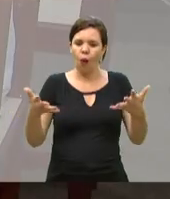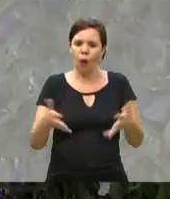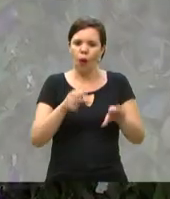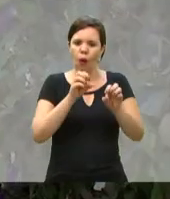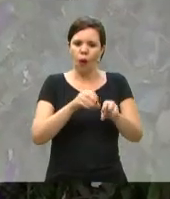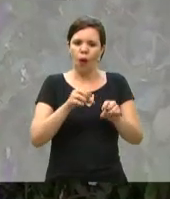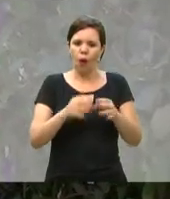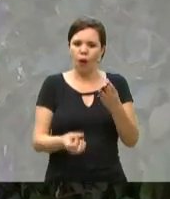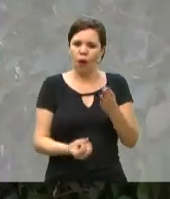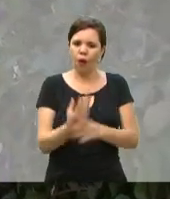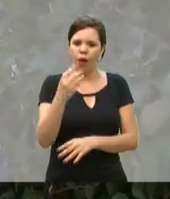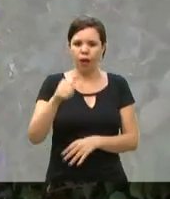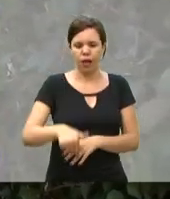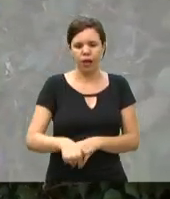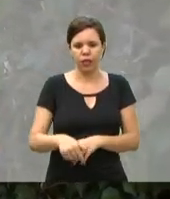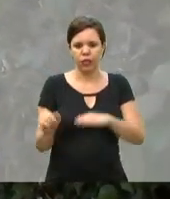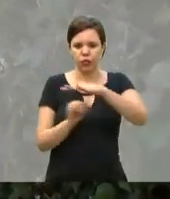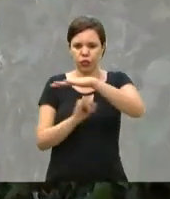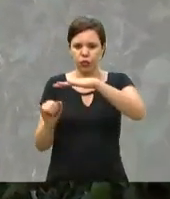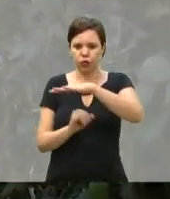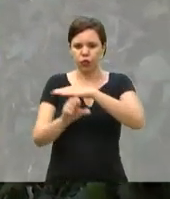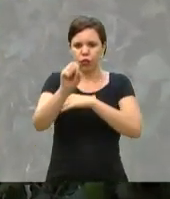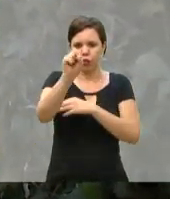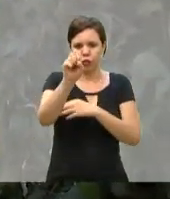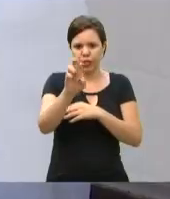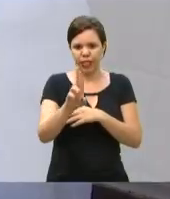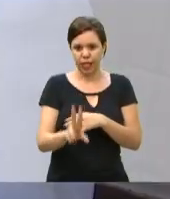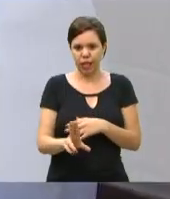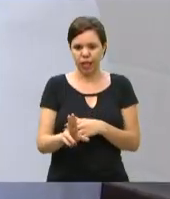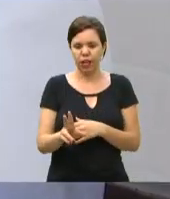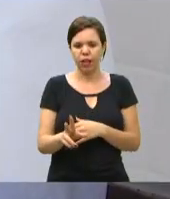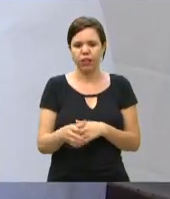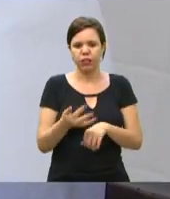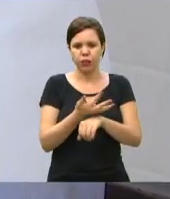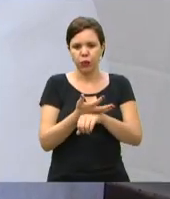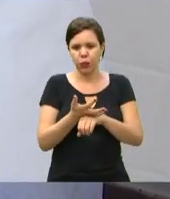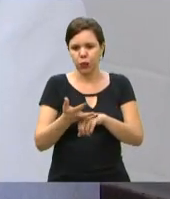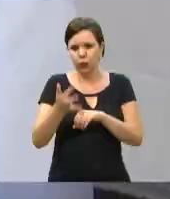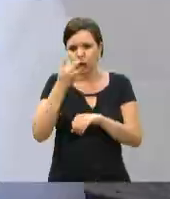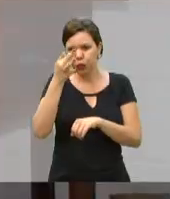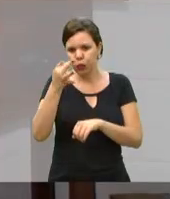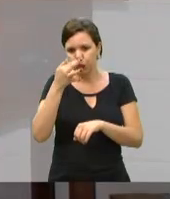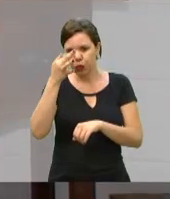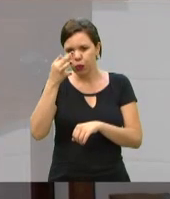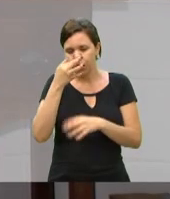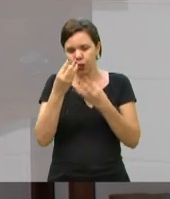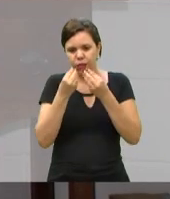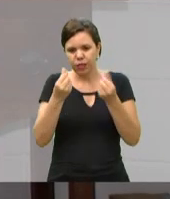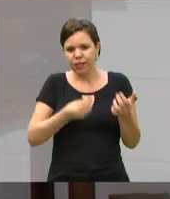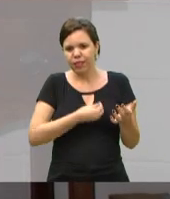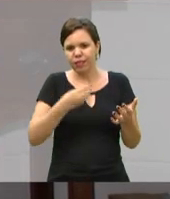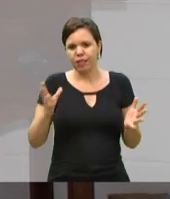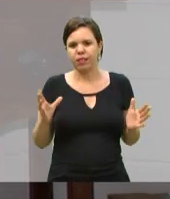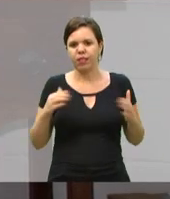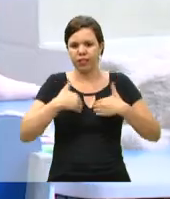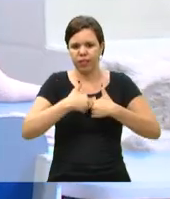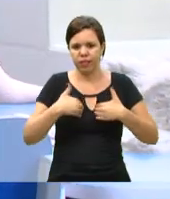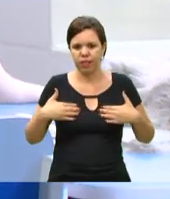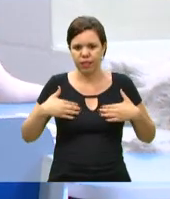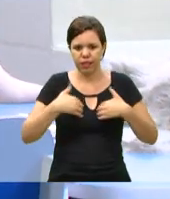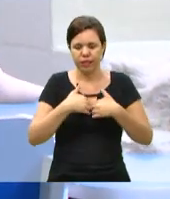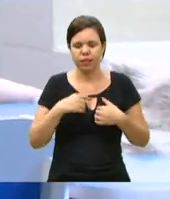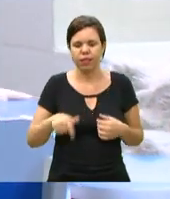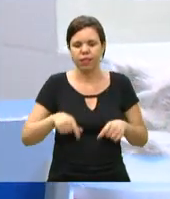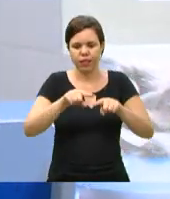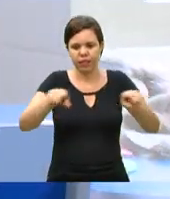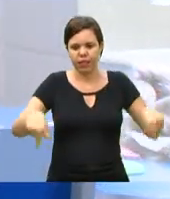aqui. No Instituto Ser, o jardim é florido de histórias de qualidade de vida para quem tem autismo. Na